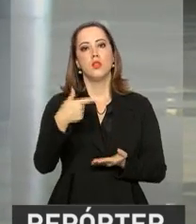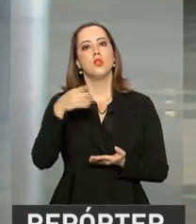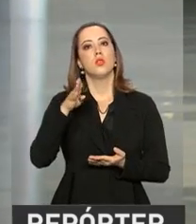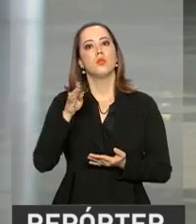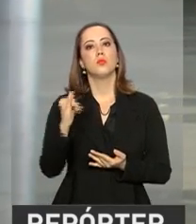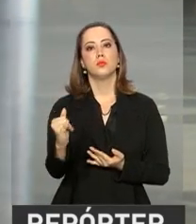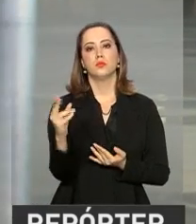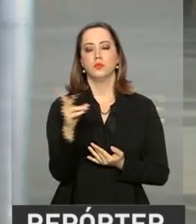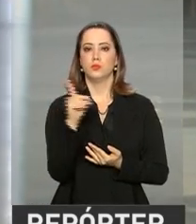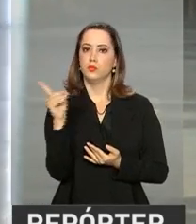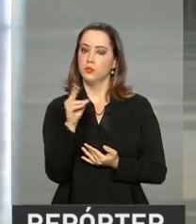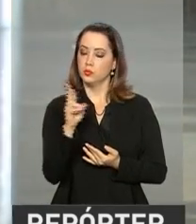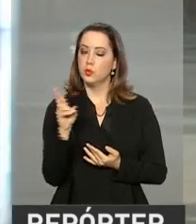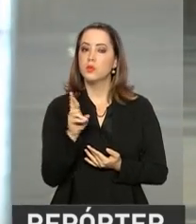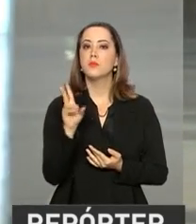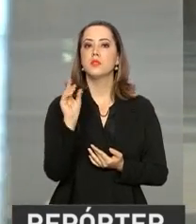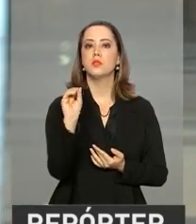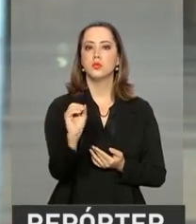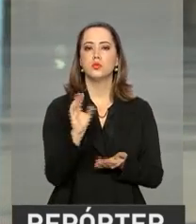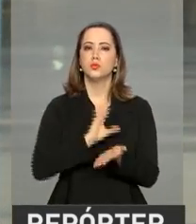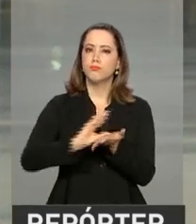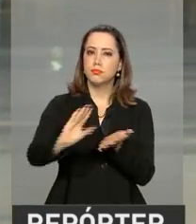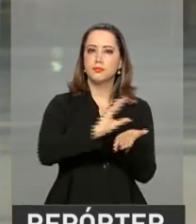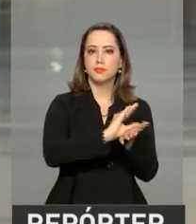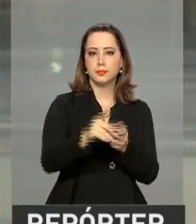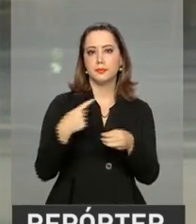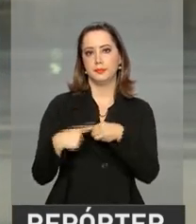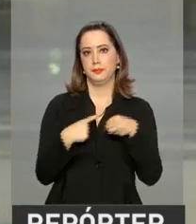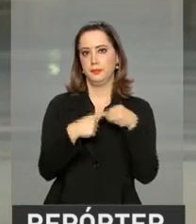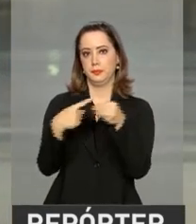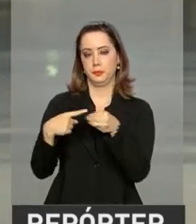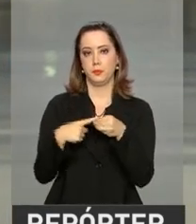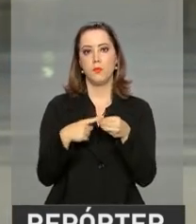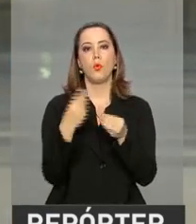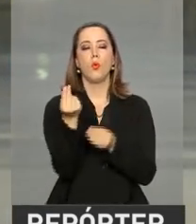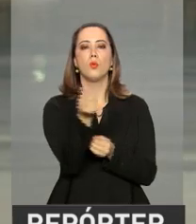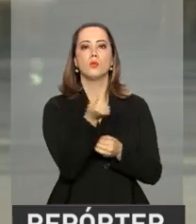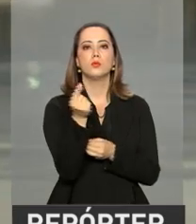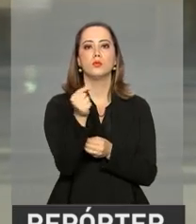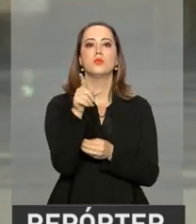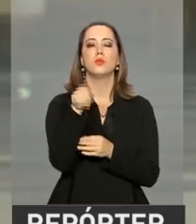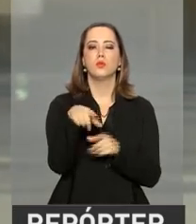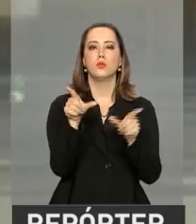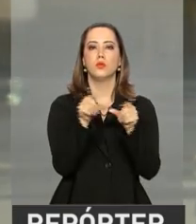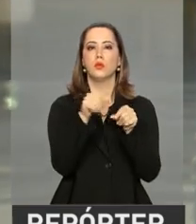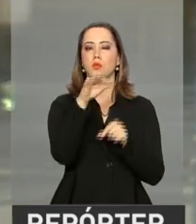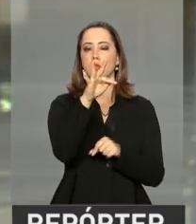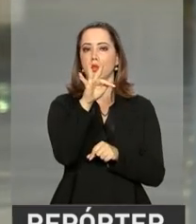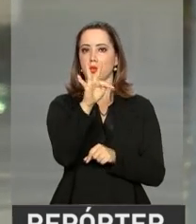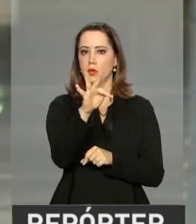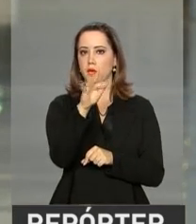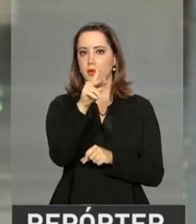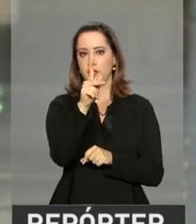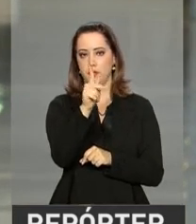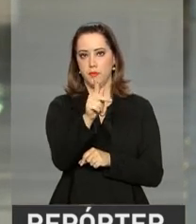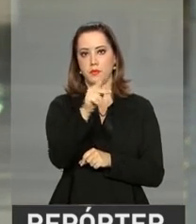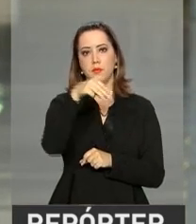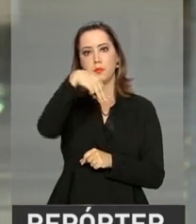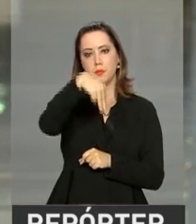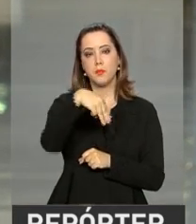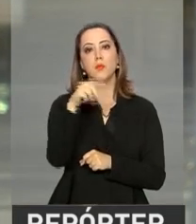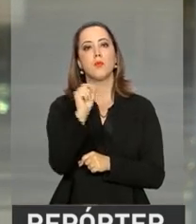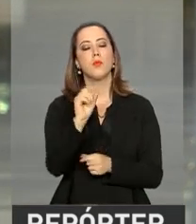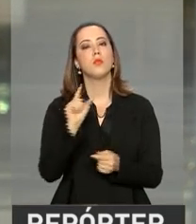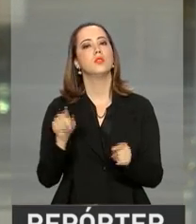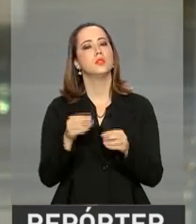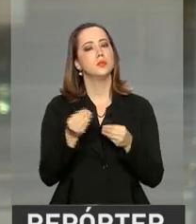700 milhões deais em recursos para os municípios o valor faz parte do fpm o fundo de participação dos Municípios um